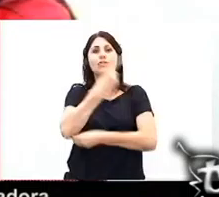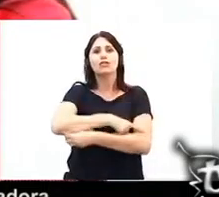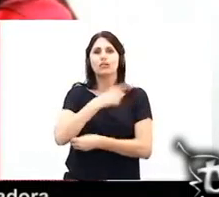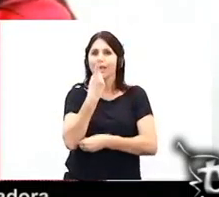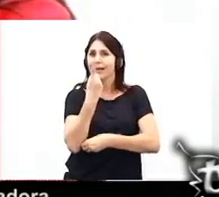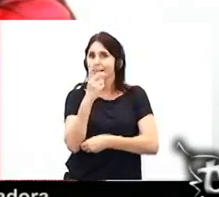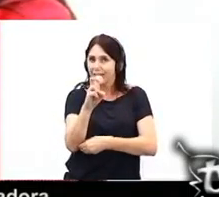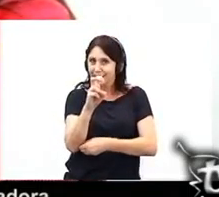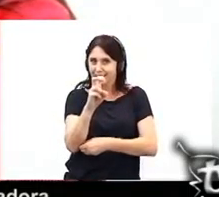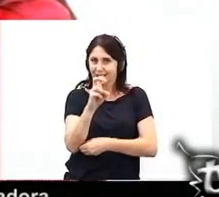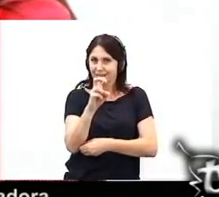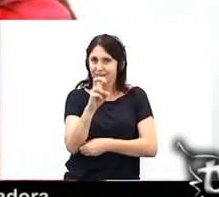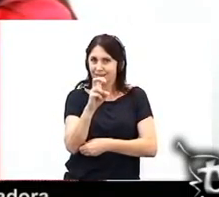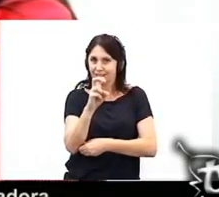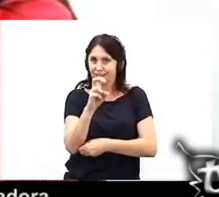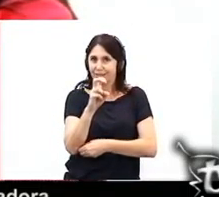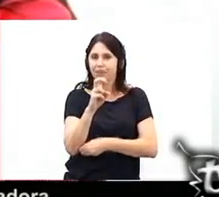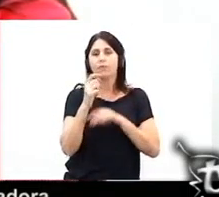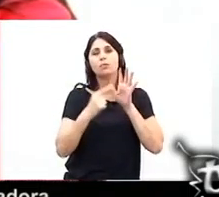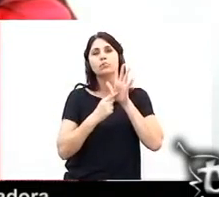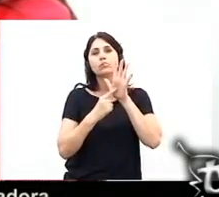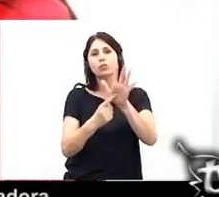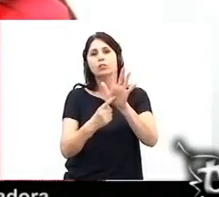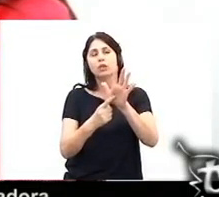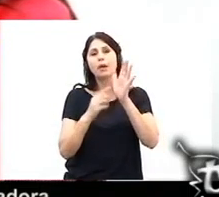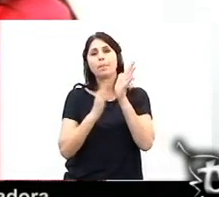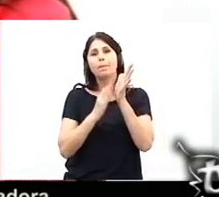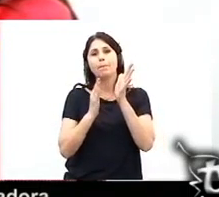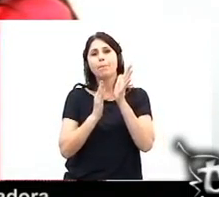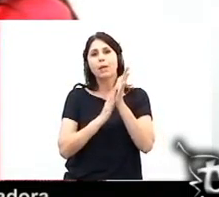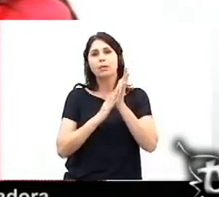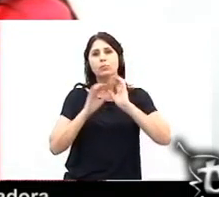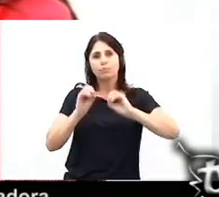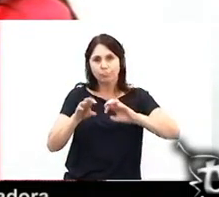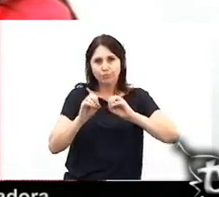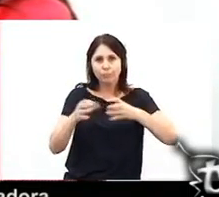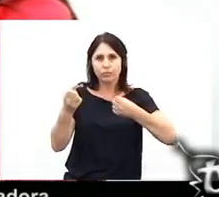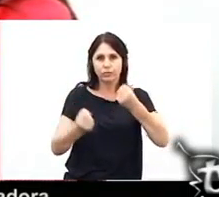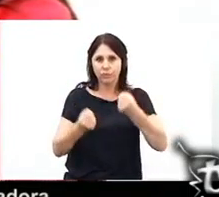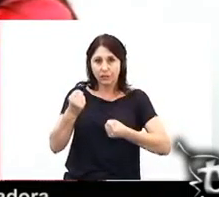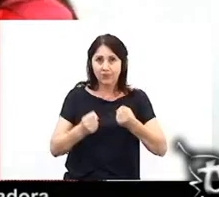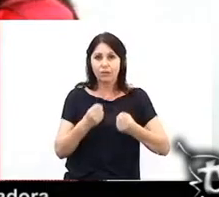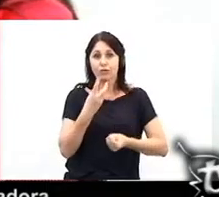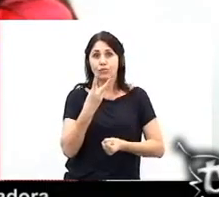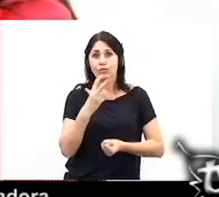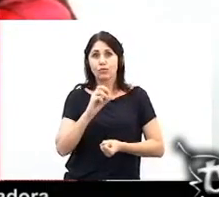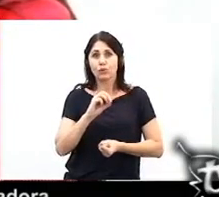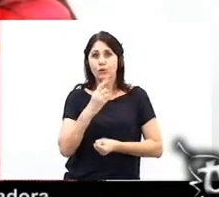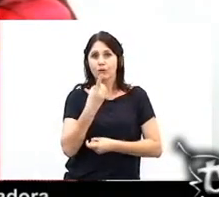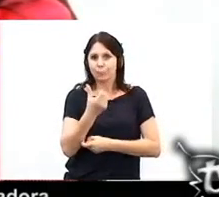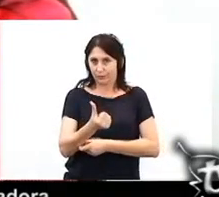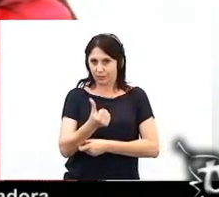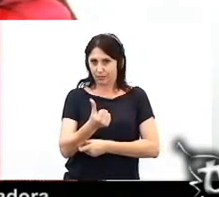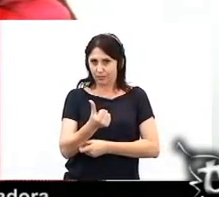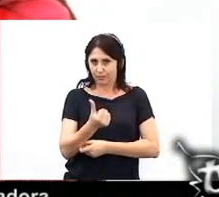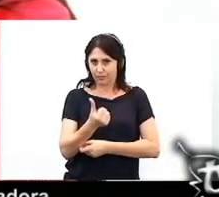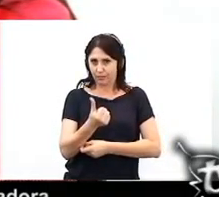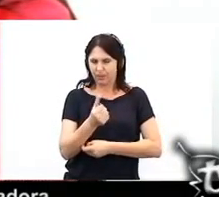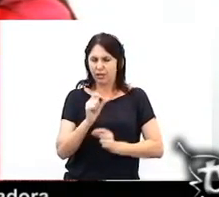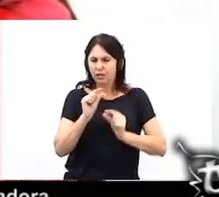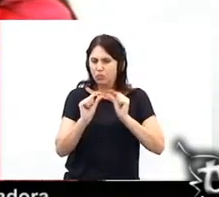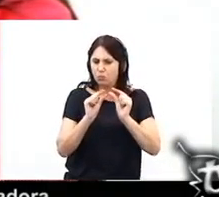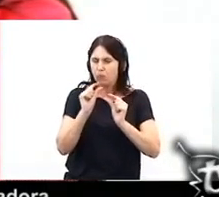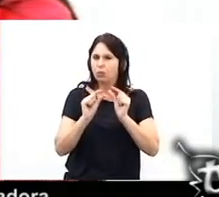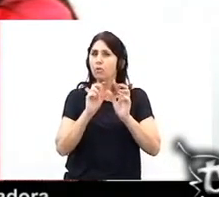levam para nós demandas da nossa cidade, voltando para esses assuntos de trânsito e mobilidade urbana. Então, nós vamos estar no dia